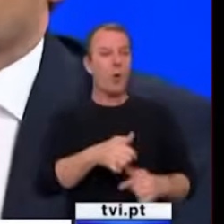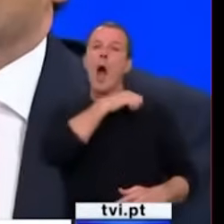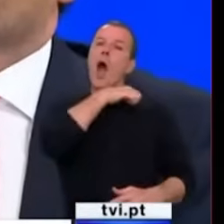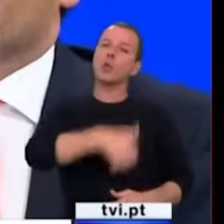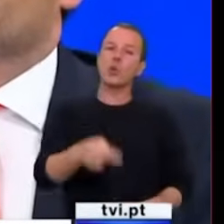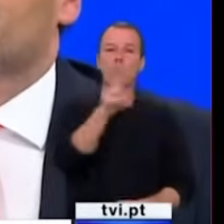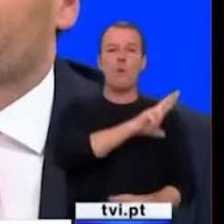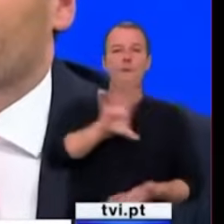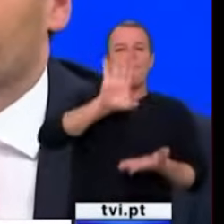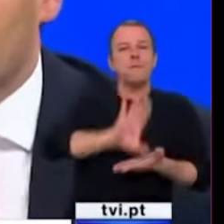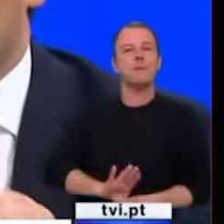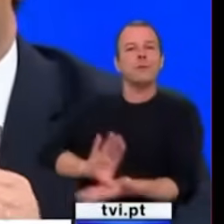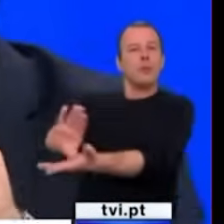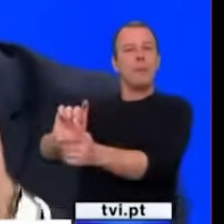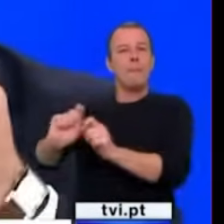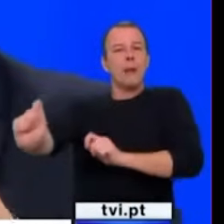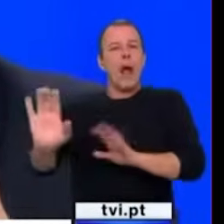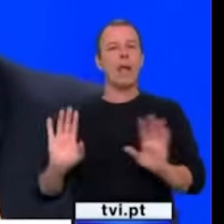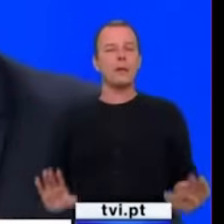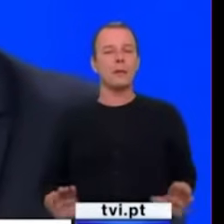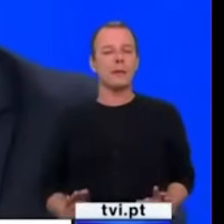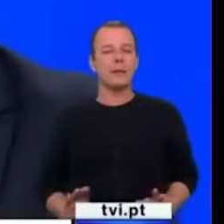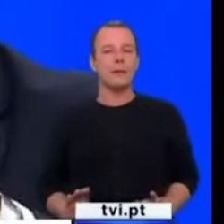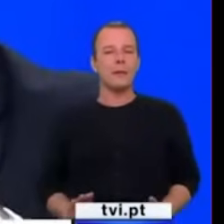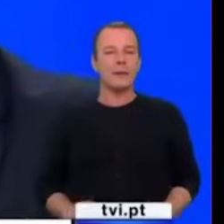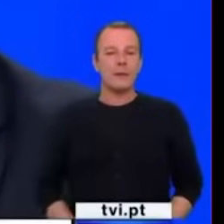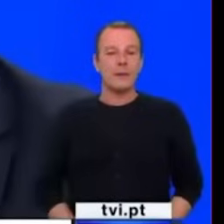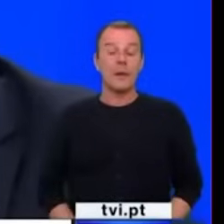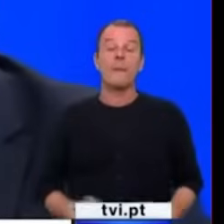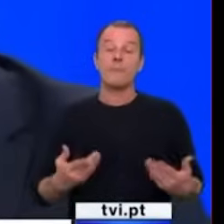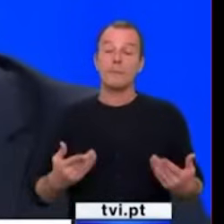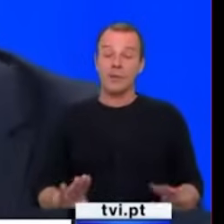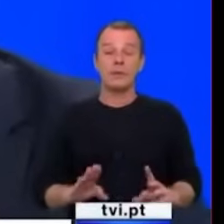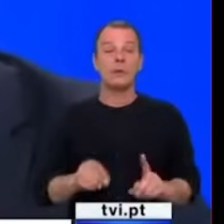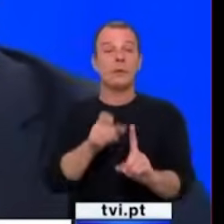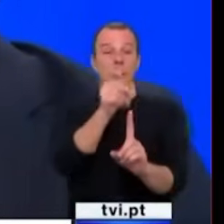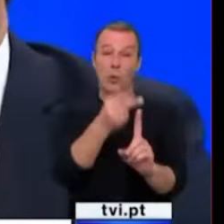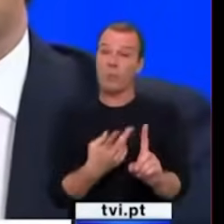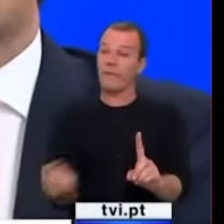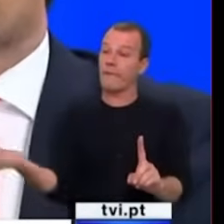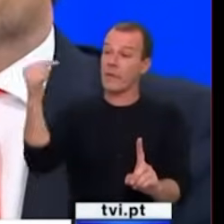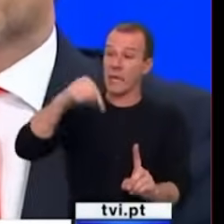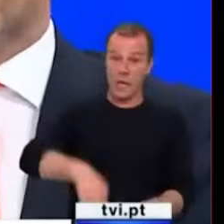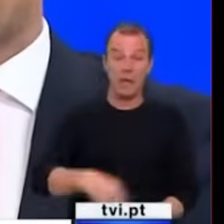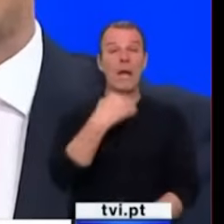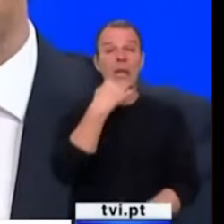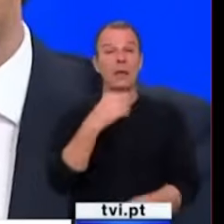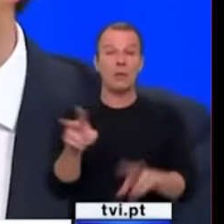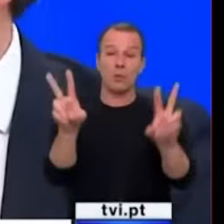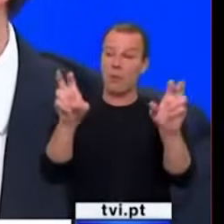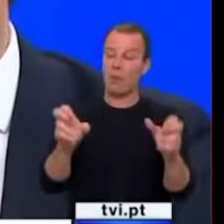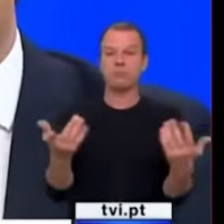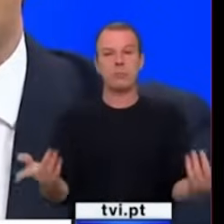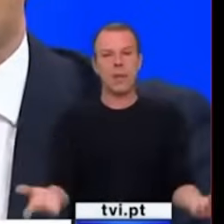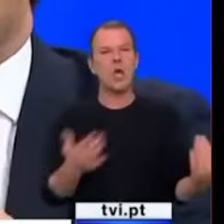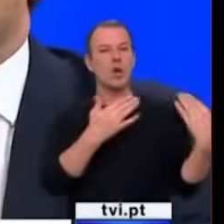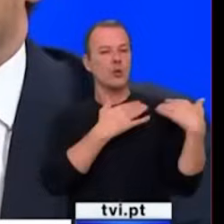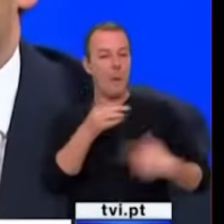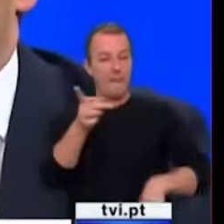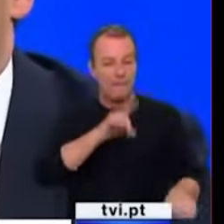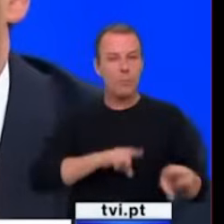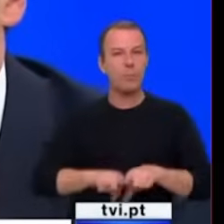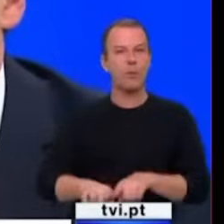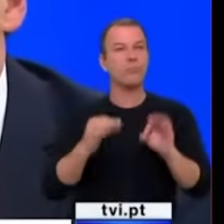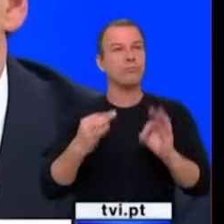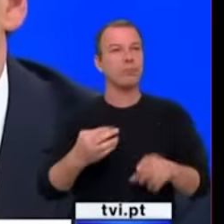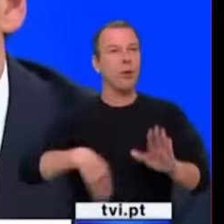verdade agora tenho que ouvir algumas verdades mas acho curioso que o Pedro Nuno Santos tenha vindo aqui falar em responsabilidade política porque de facto o